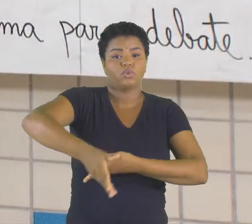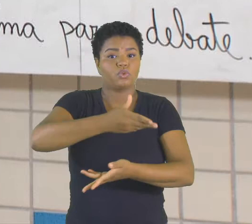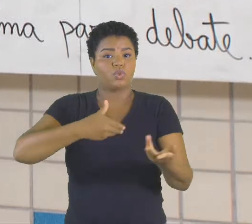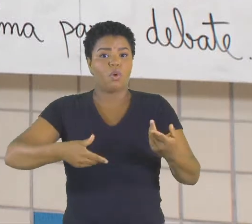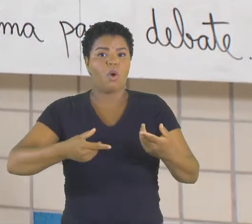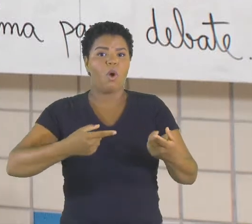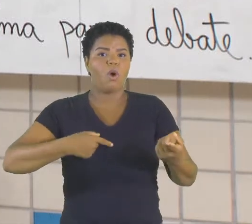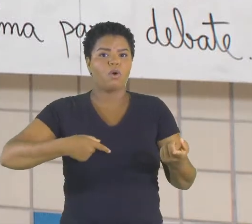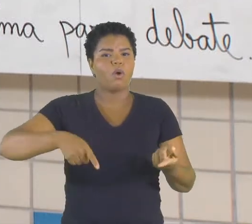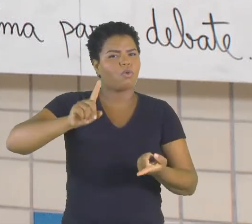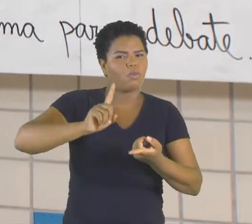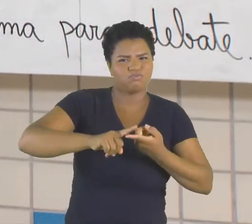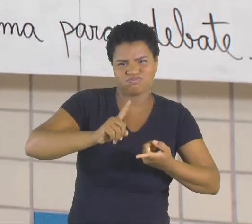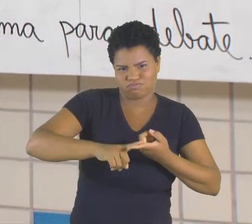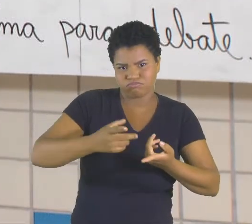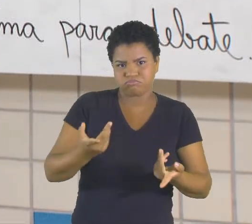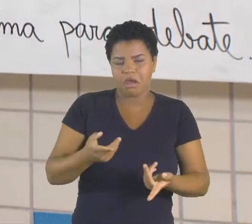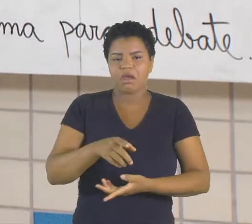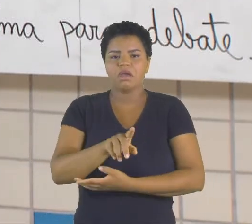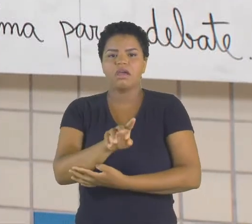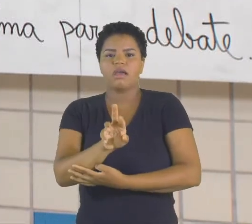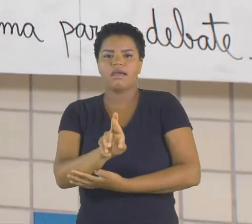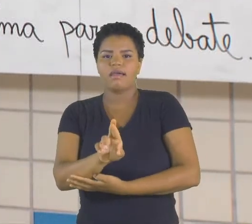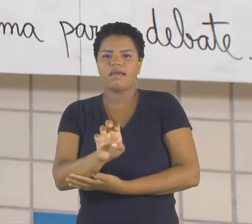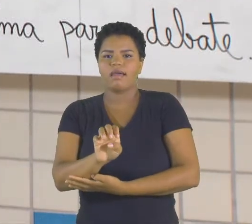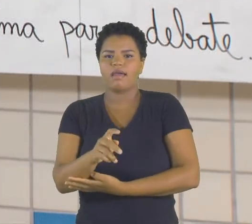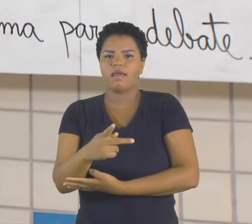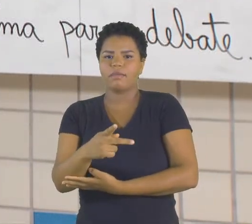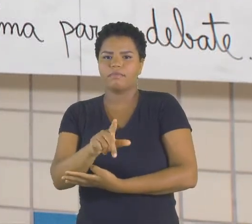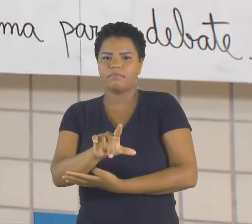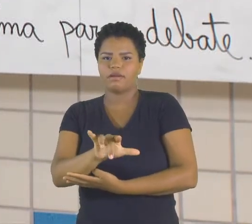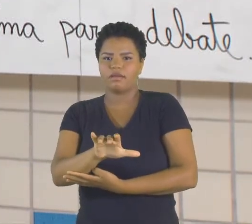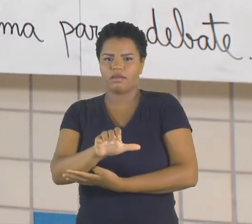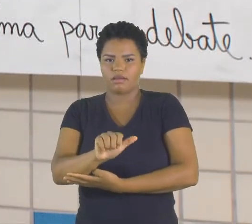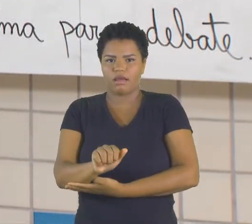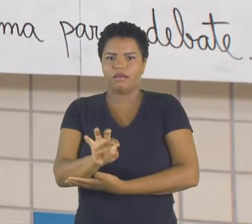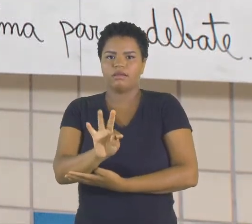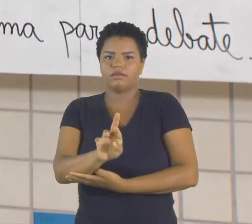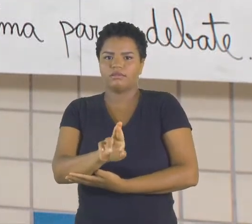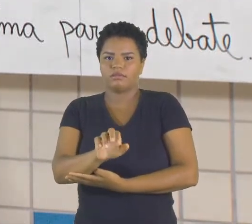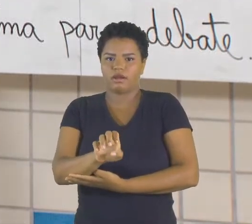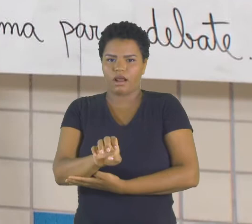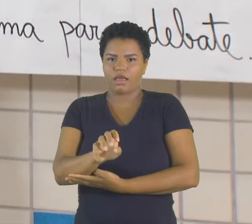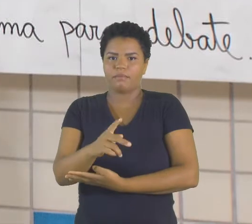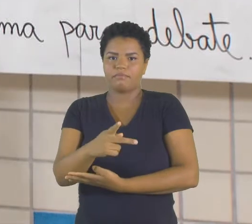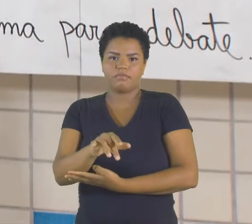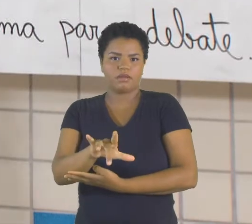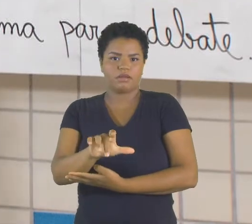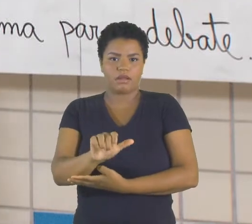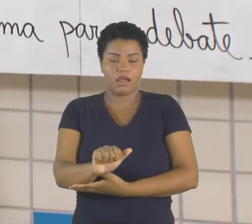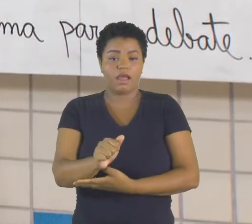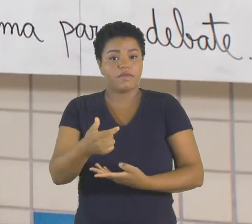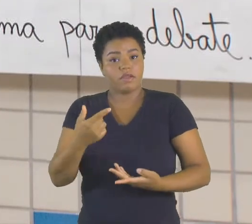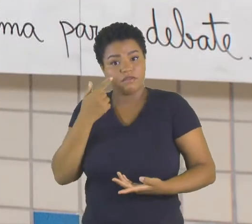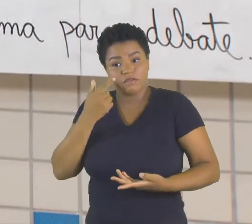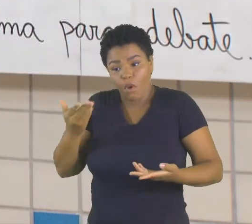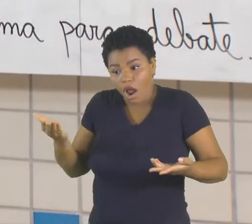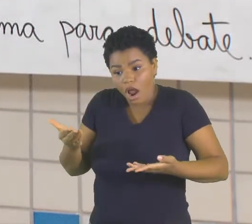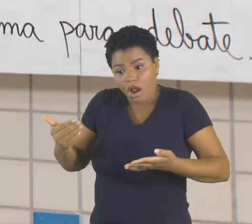são o direito à resposta que é dado. Nós vemos isso agora, recentemente nós estamos passando aí por um